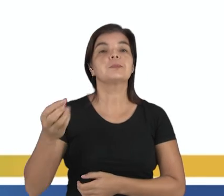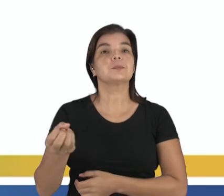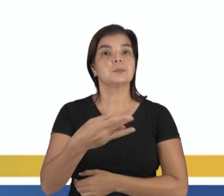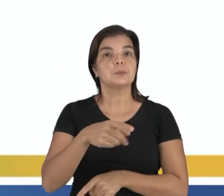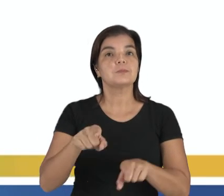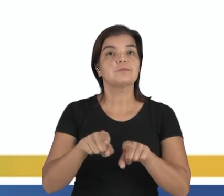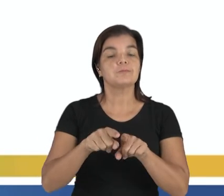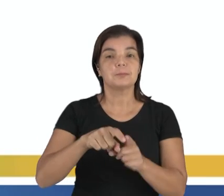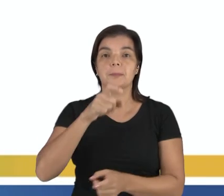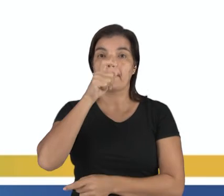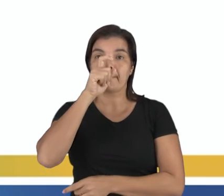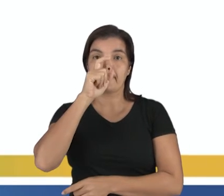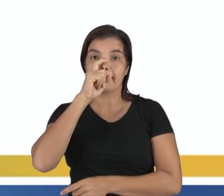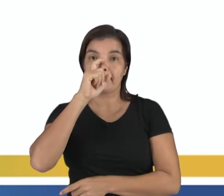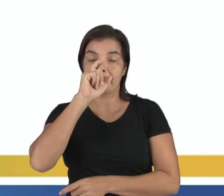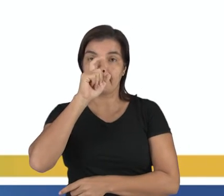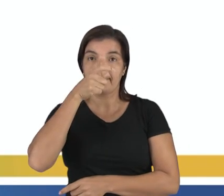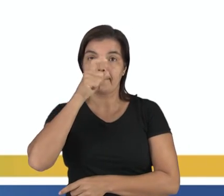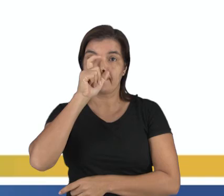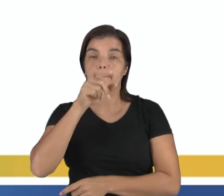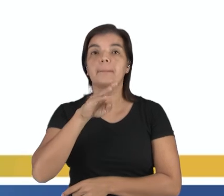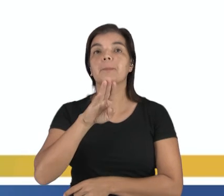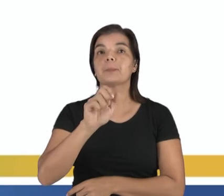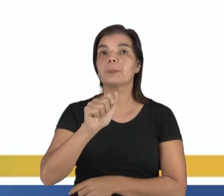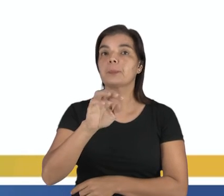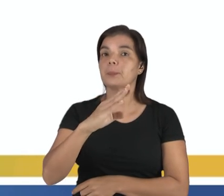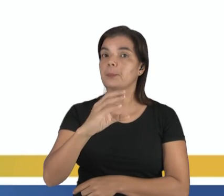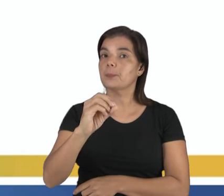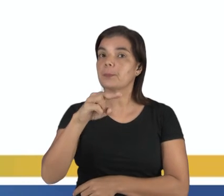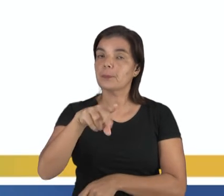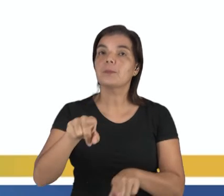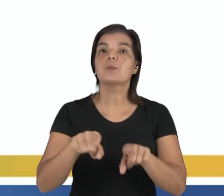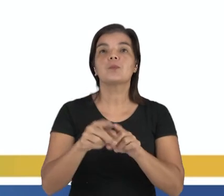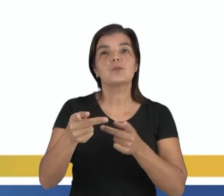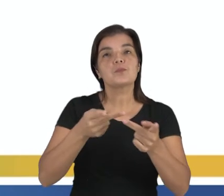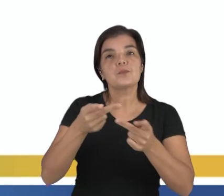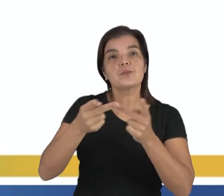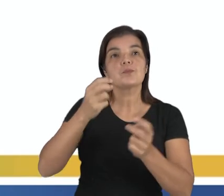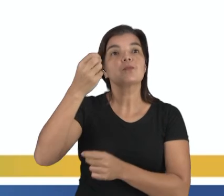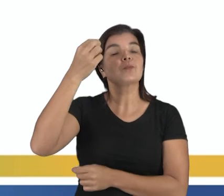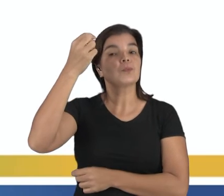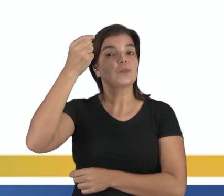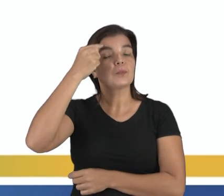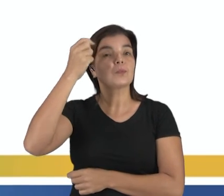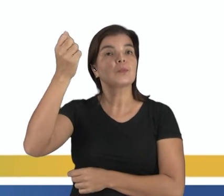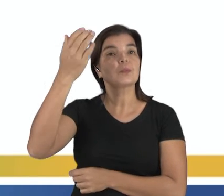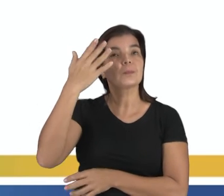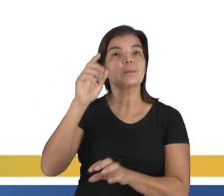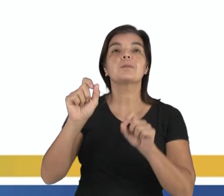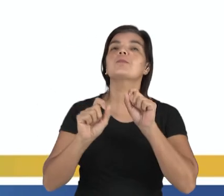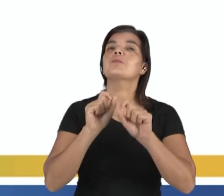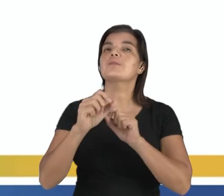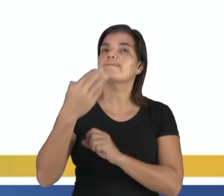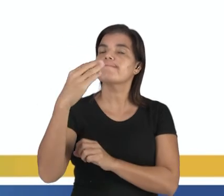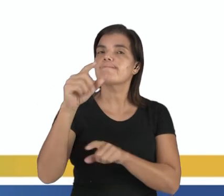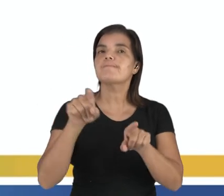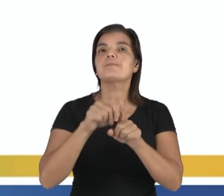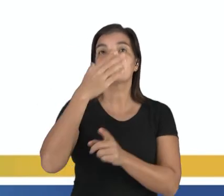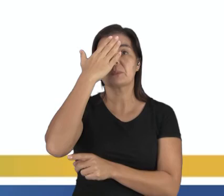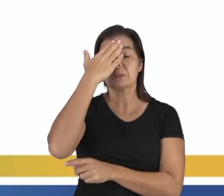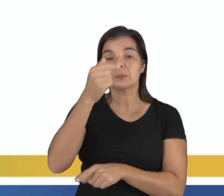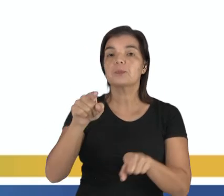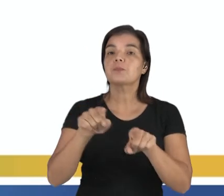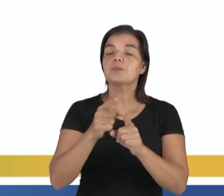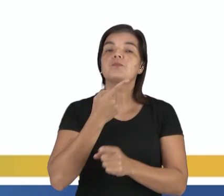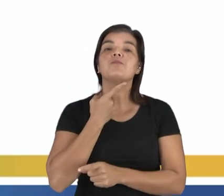moderna, notadamente Descartes e Bacon, e o projeto iluminista concebem a ciência como uma forma de saber que